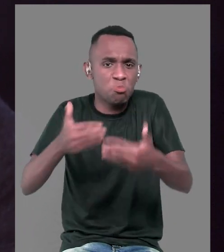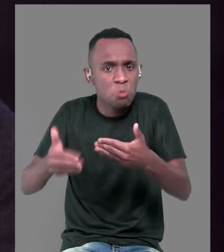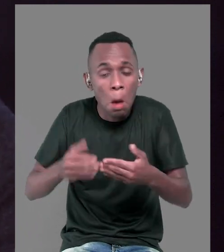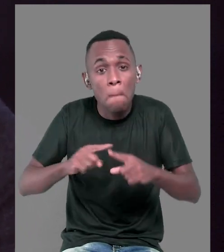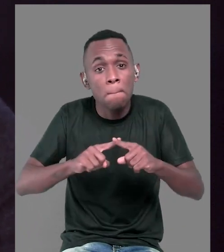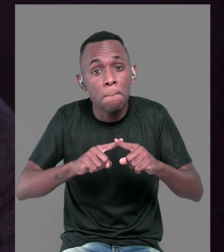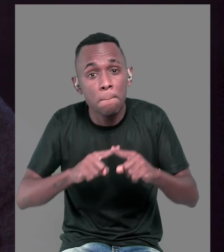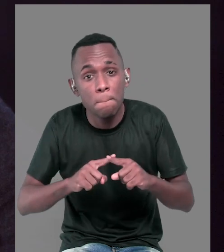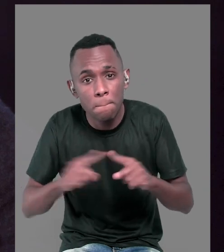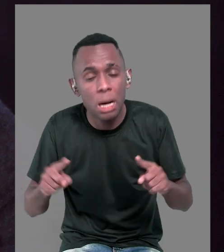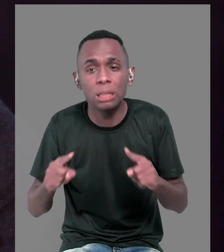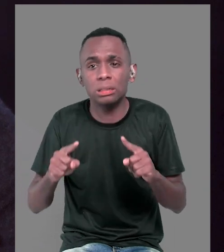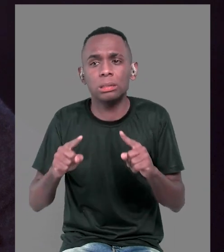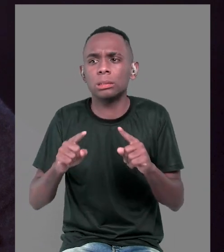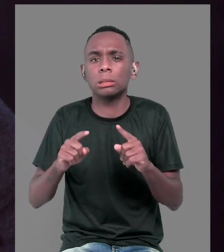nenhuma força.